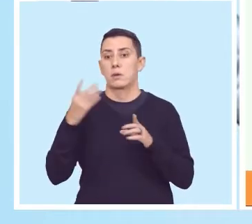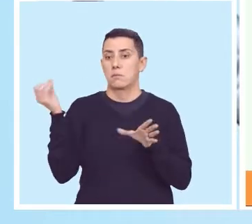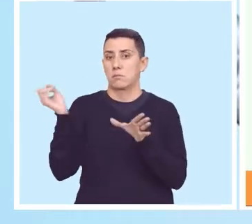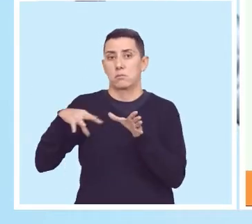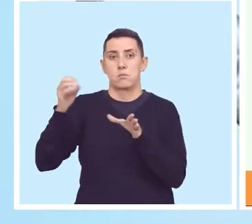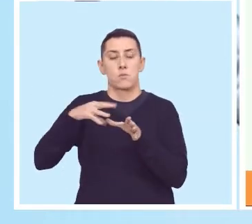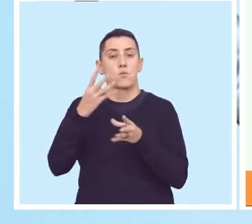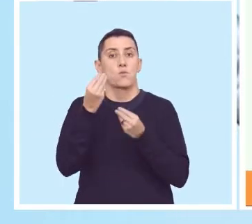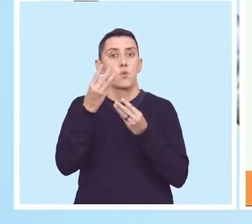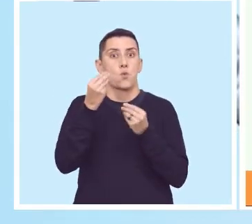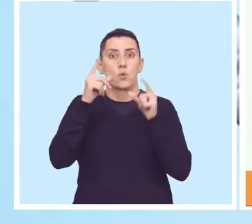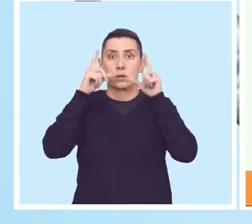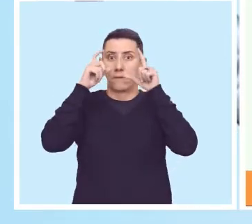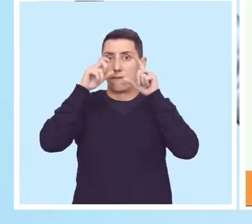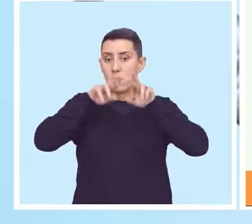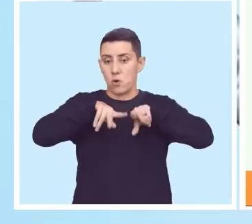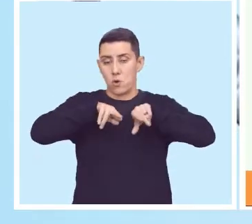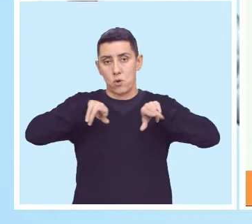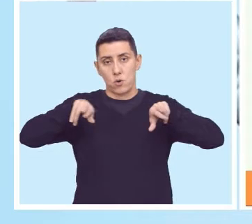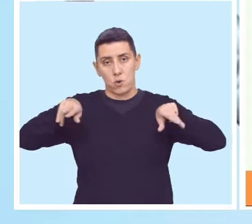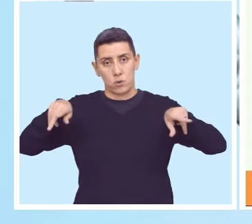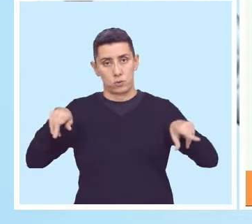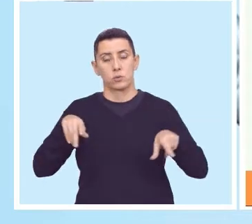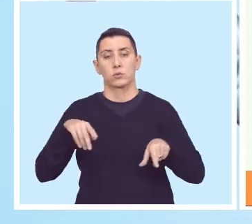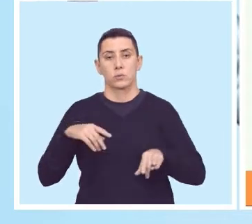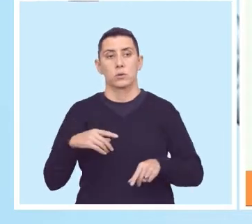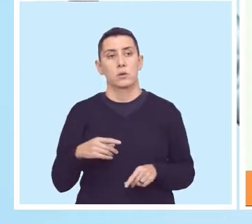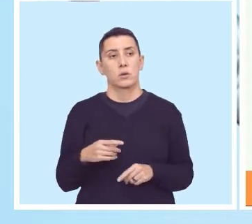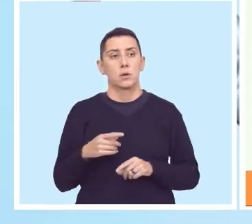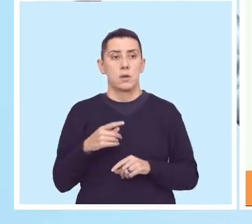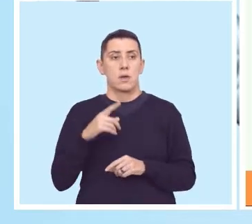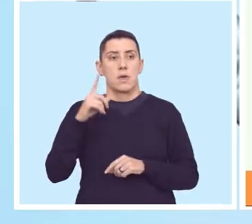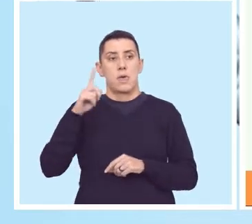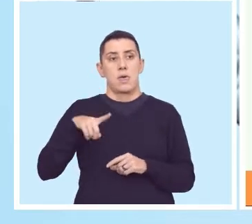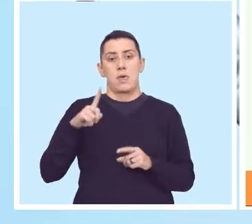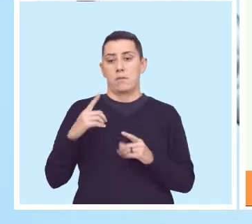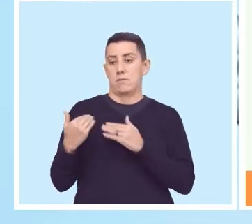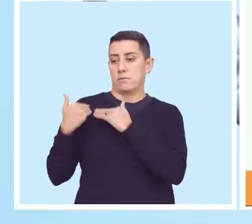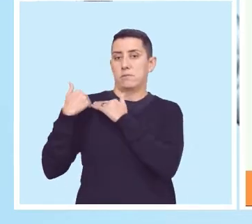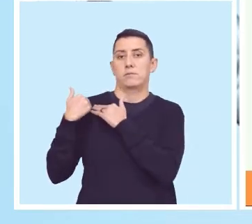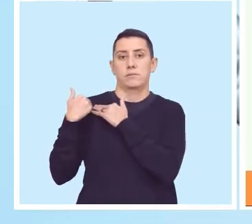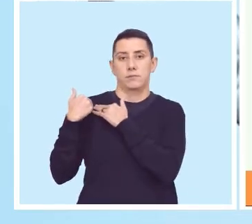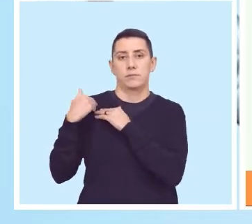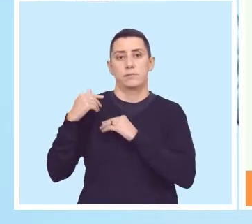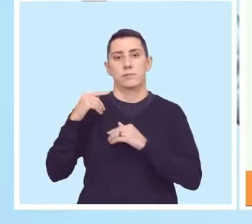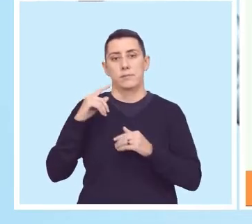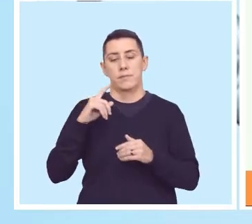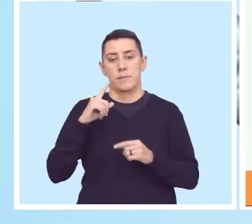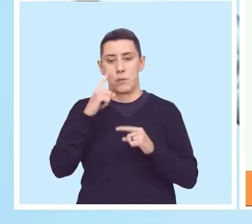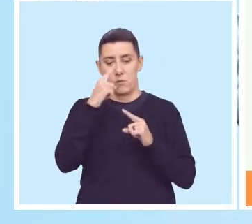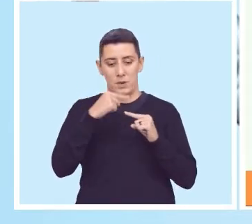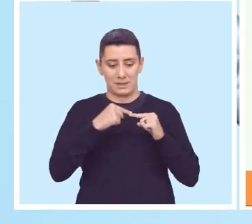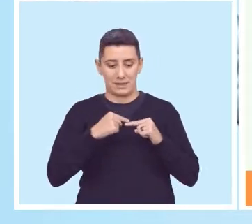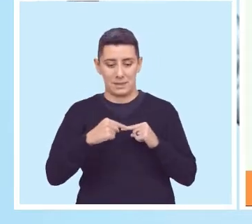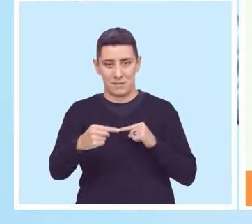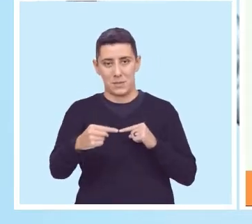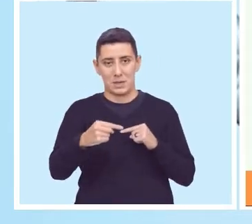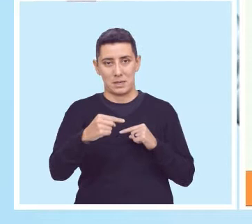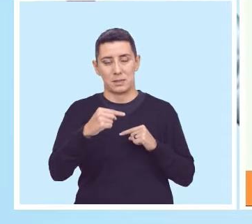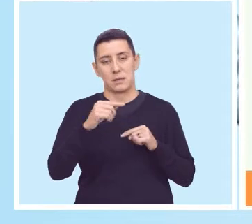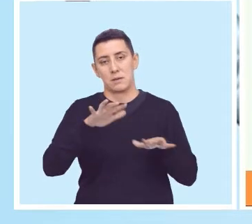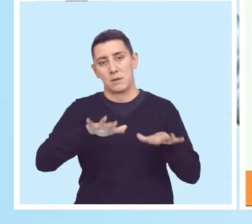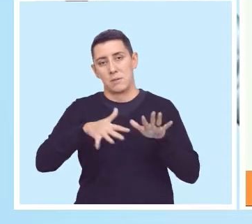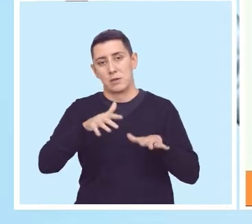exemplo, numa viagem dessa daqui, numa missão, né, realizada ali na semana, ao longo de